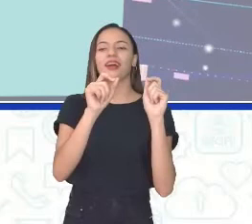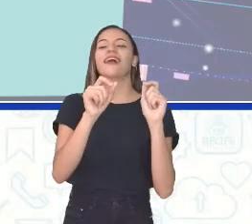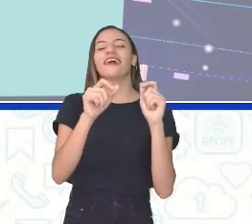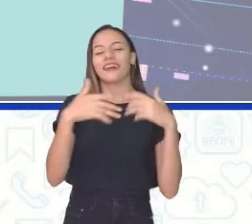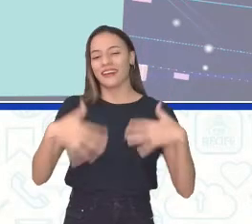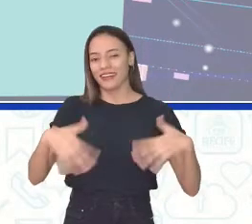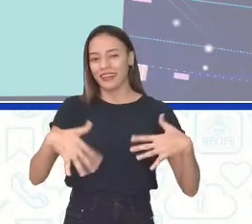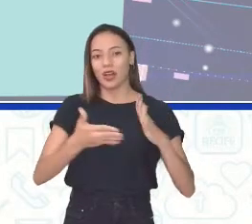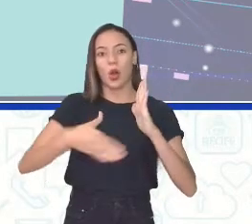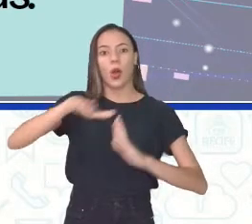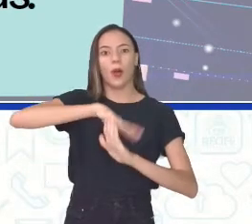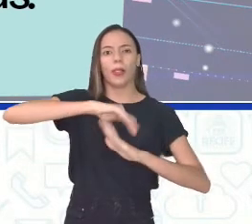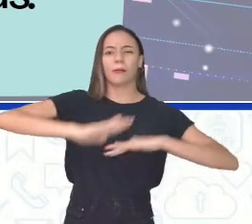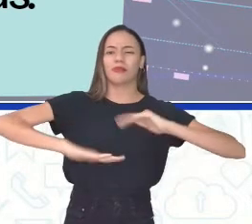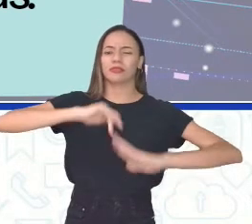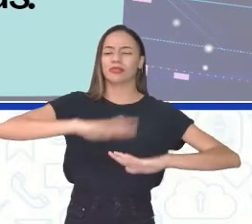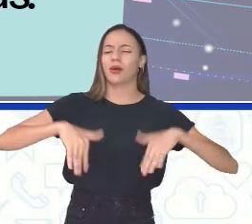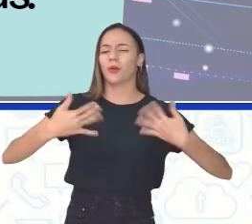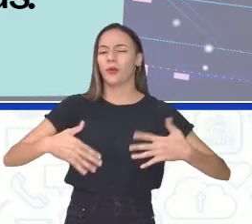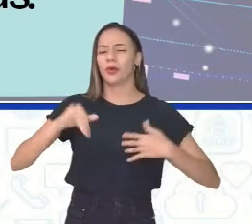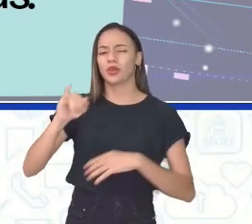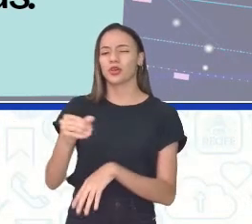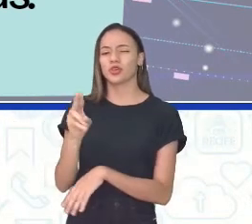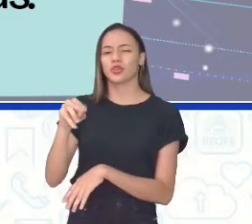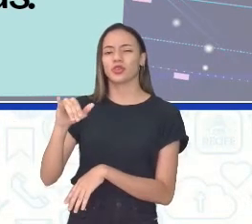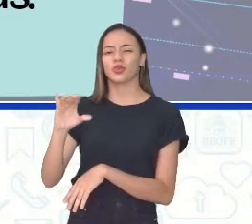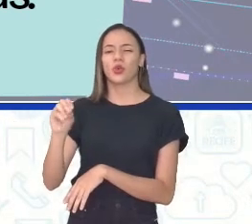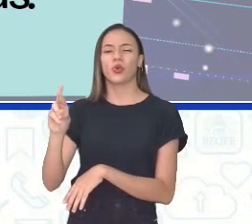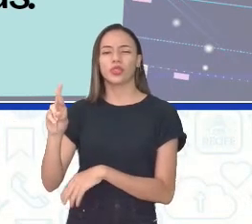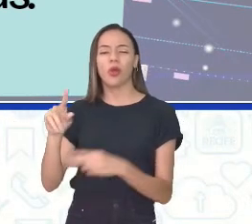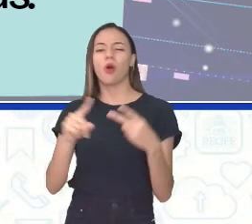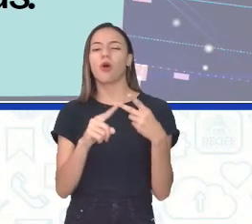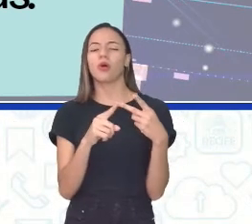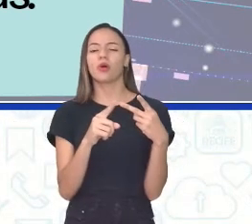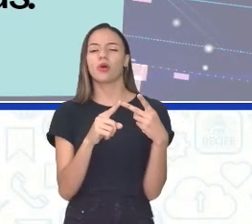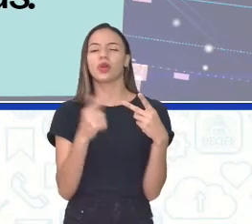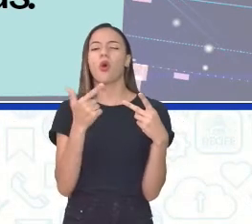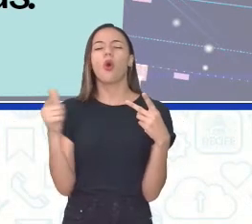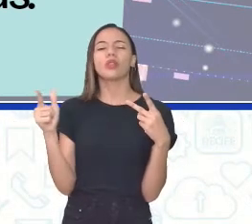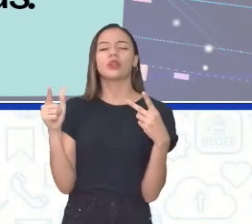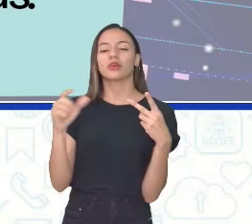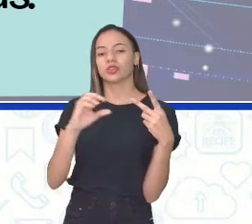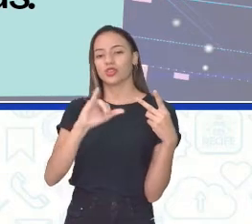aqui é a nossa produção. Opa. Ali com o Juninho Play e com o nome do outro menino lá.